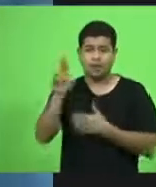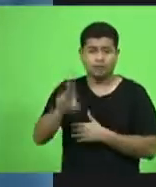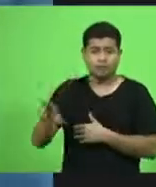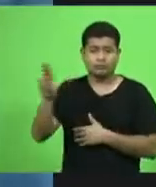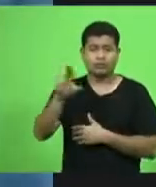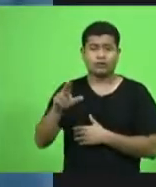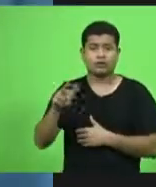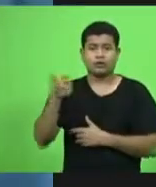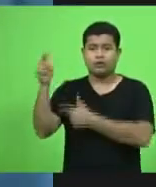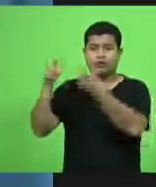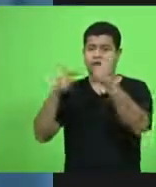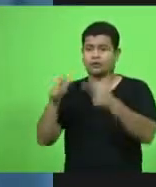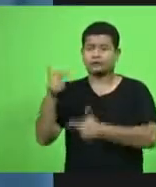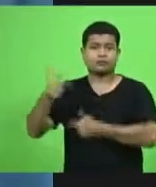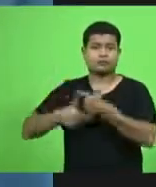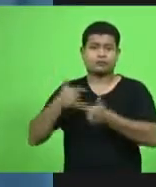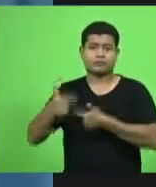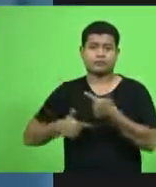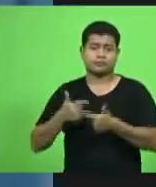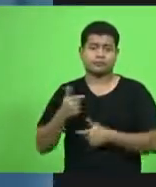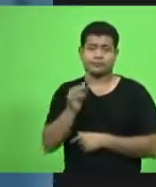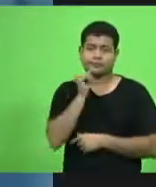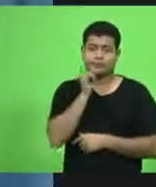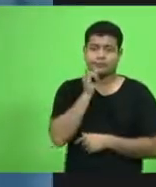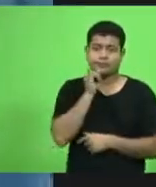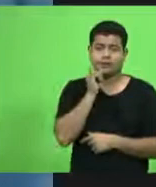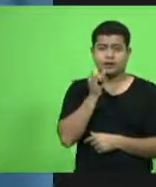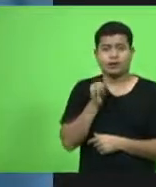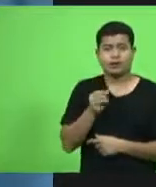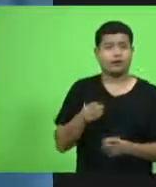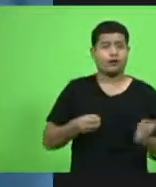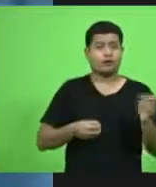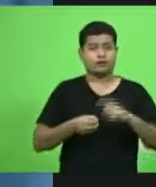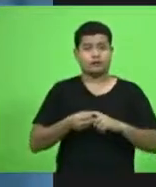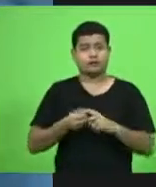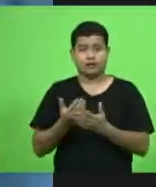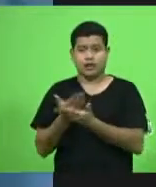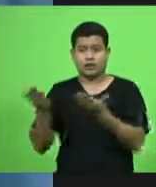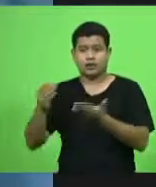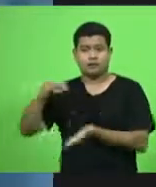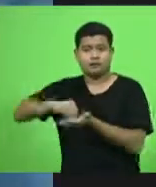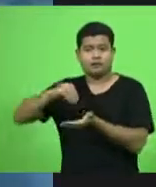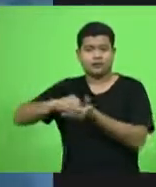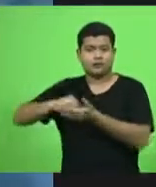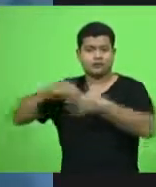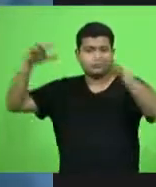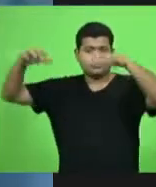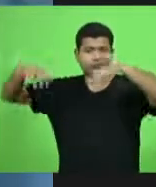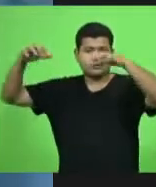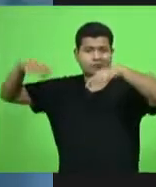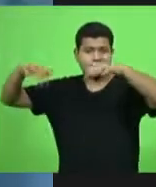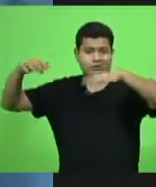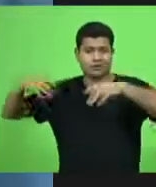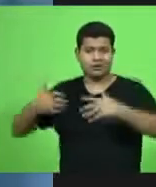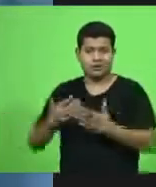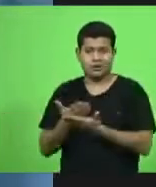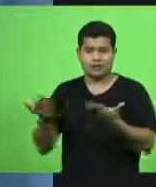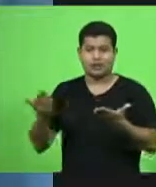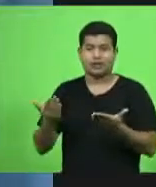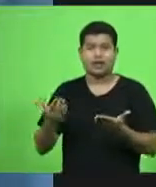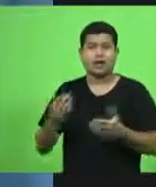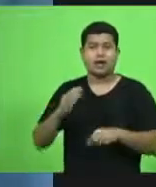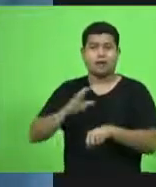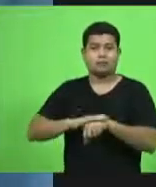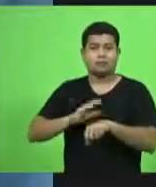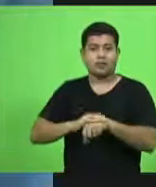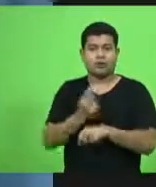outras atividades, como foi aqueles que foram devolvidos para usar na estiagem, lá através da Secretaria da Agricultura.